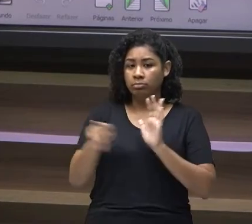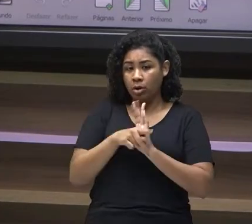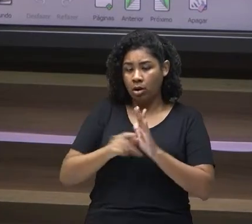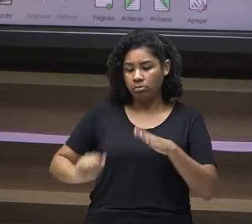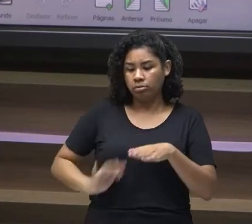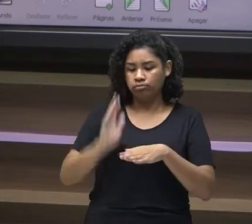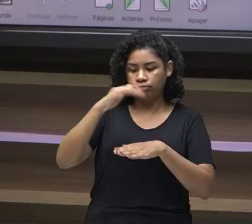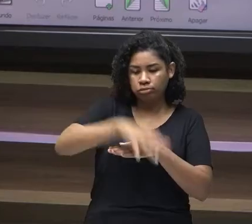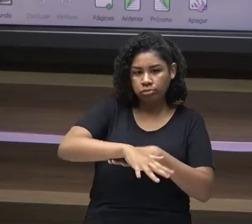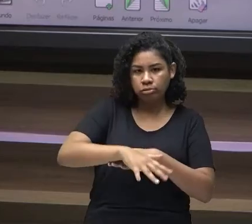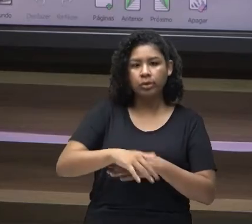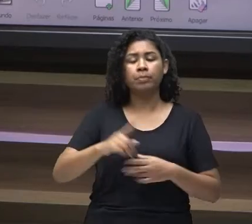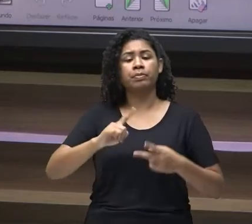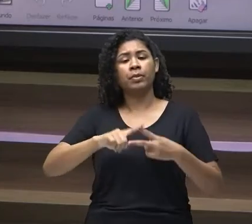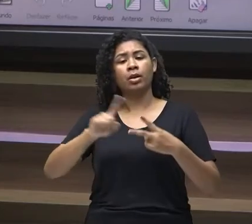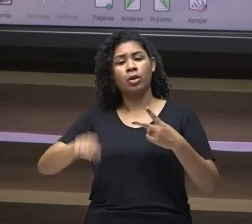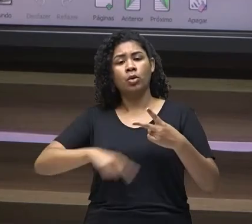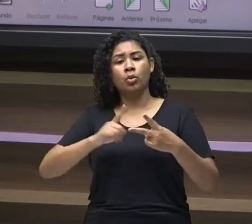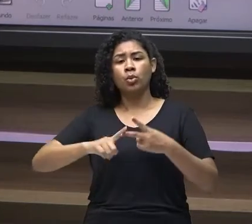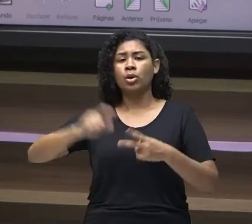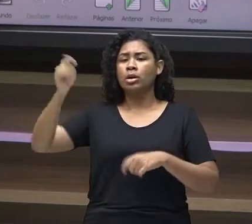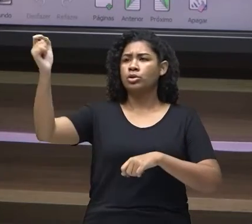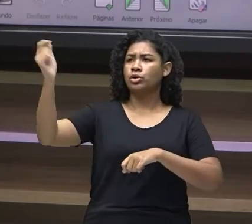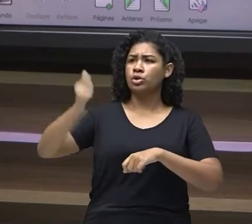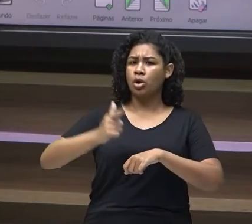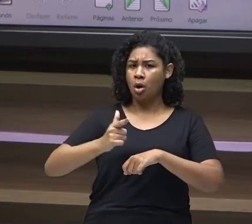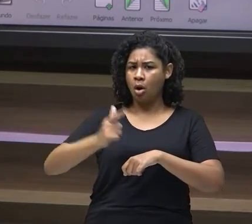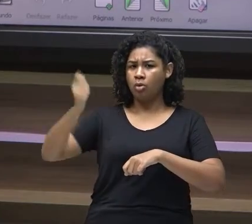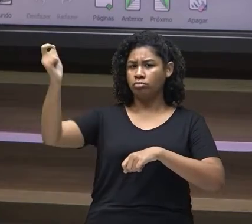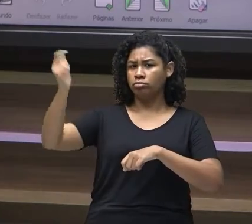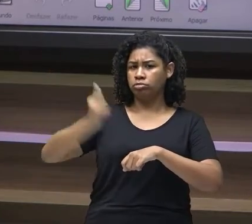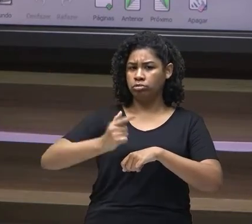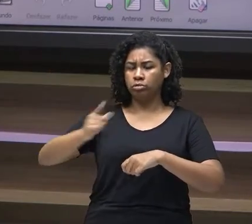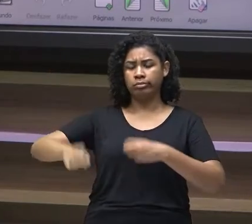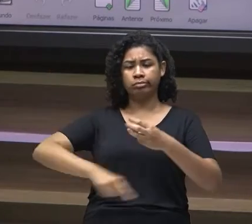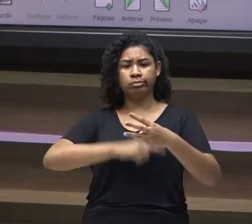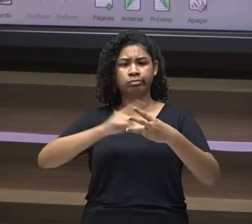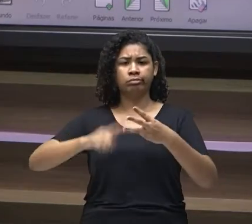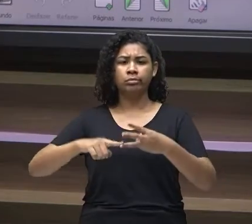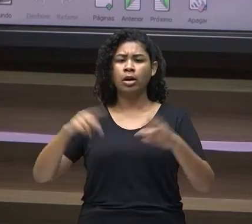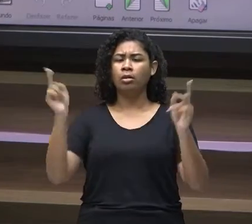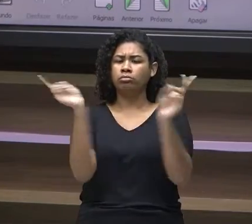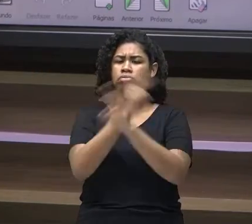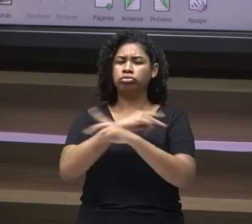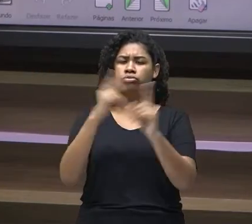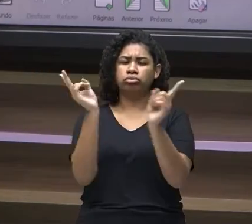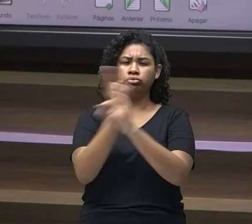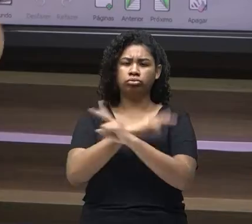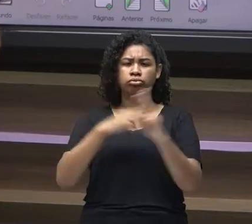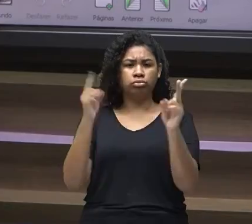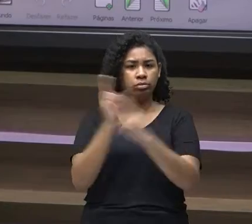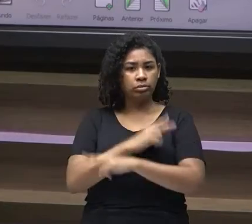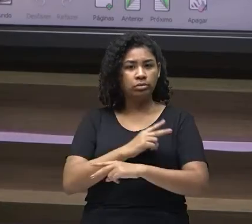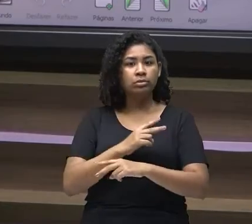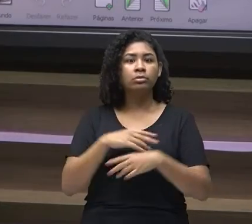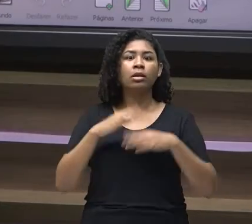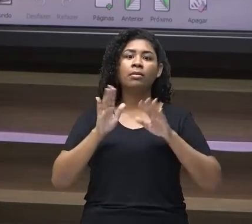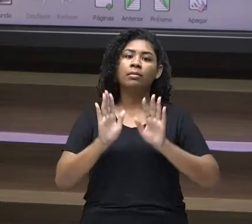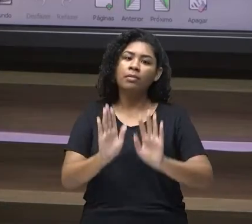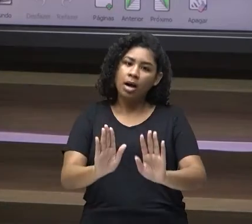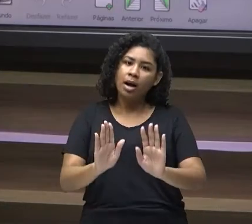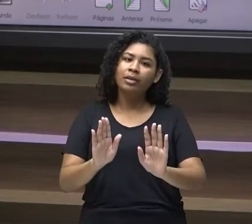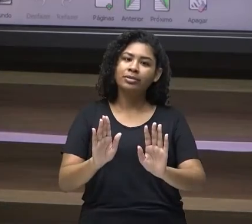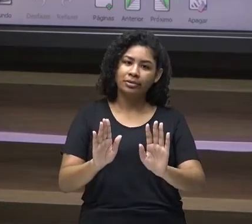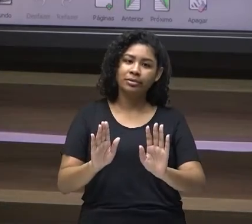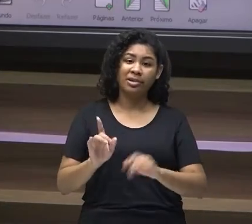utilizar o sol, que é o caso da energia solar, a que vai utilizar o vento, que é a energia eólica, mas a gente